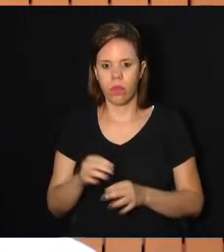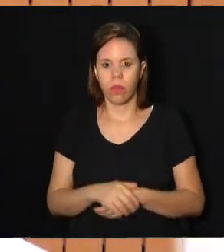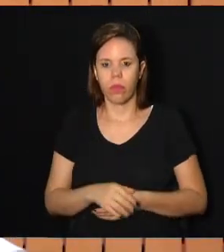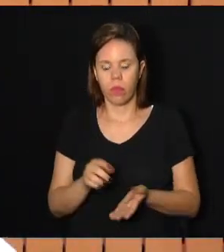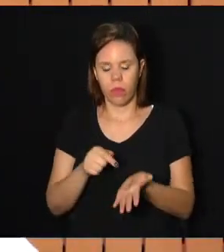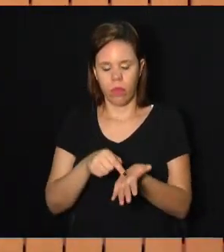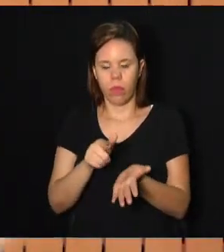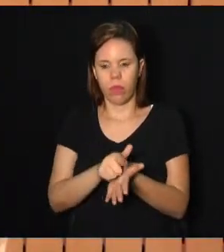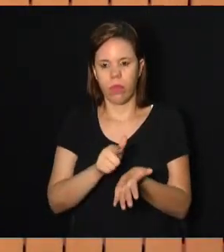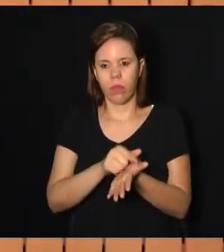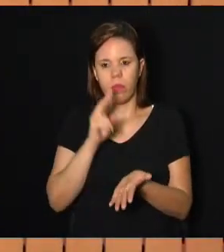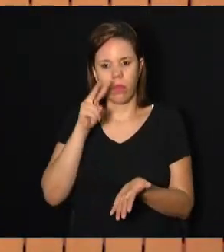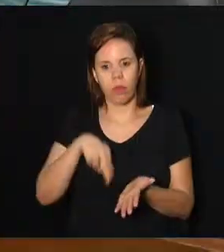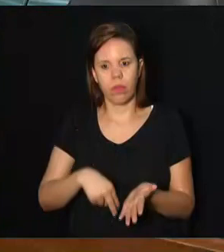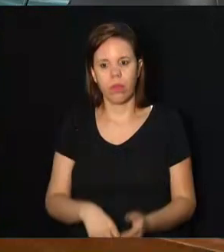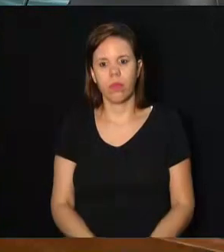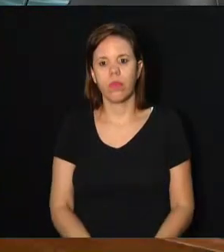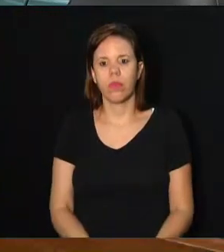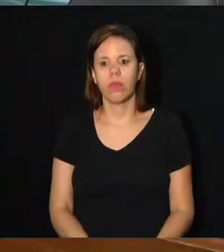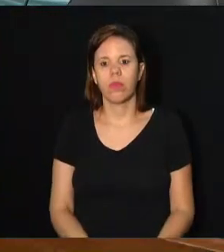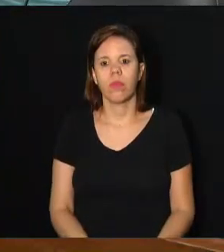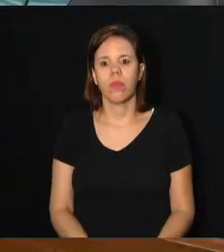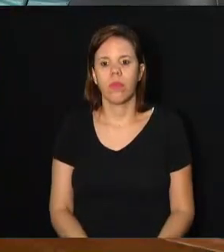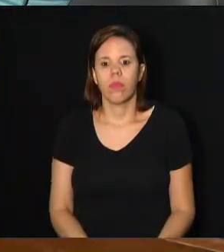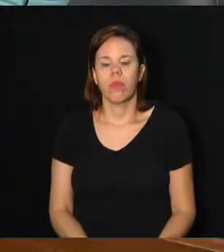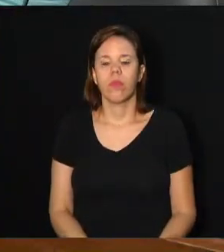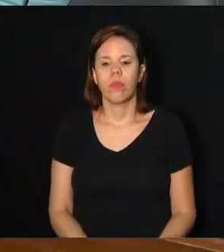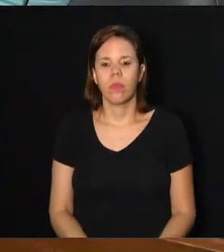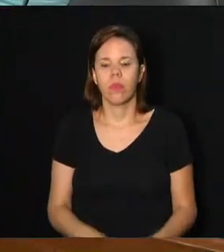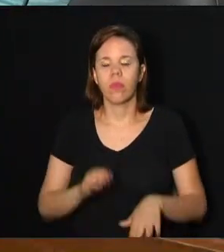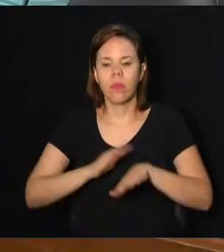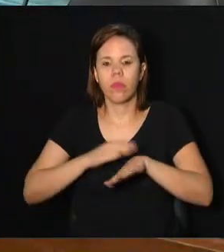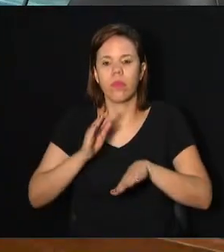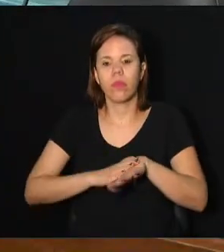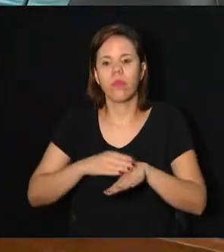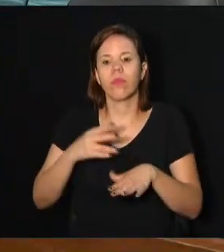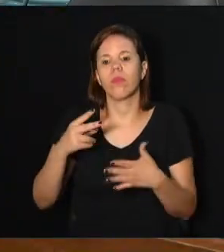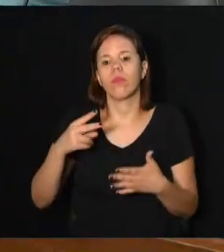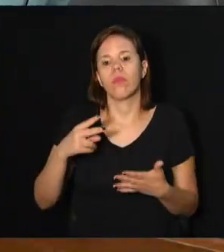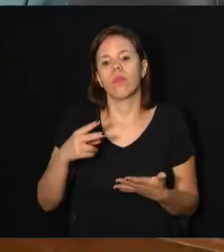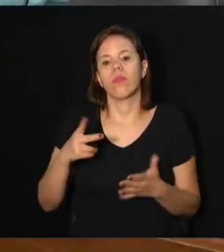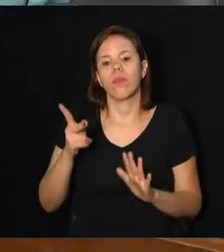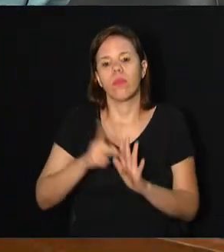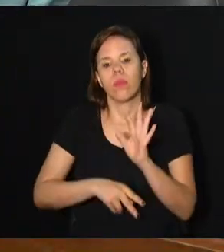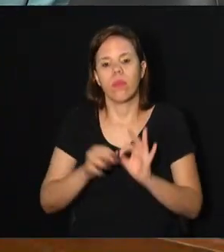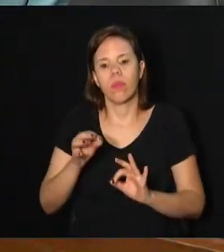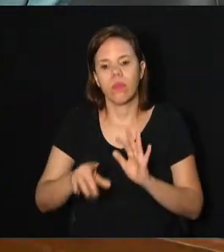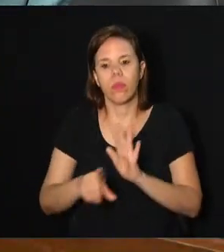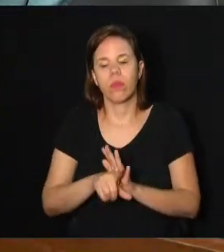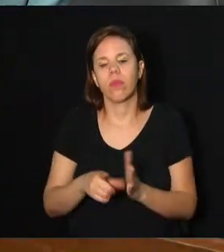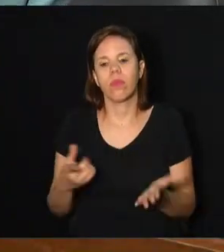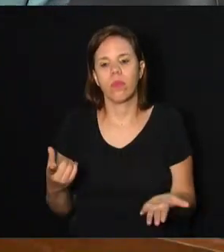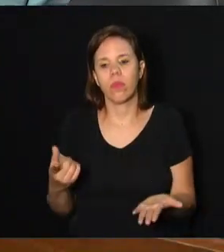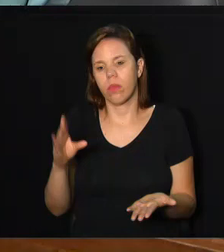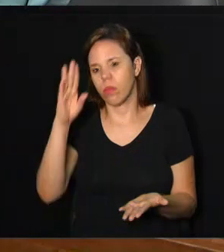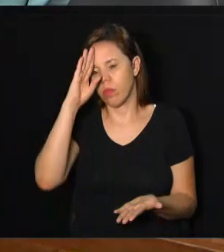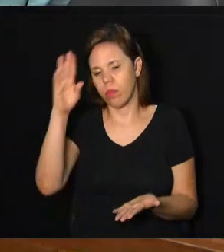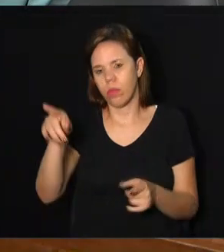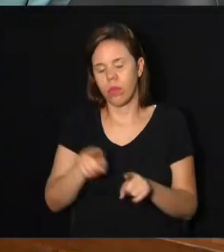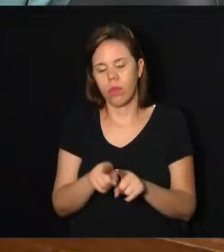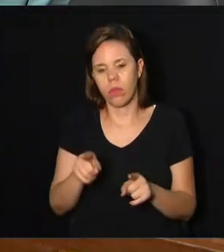Claro. O vereador Ailton é um dos autores, é o principal autor, mas subscrito